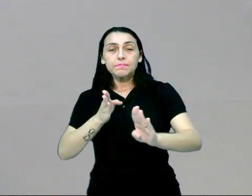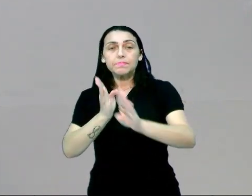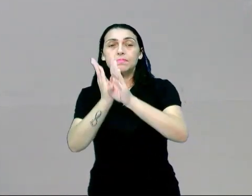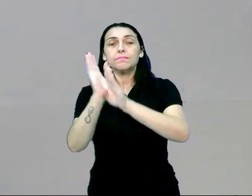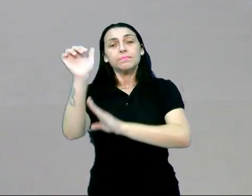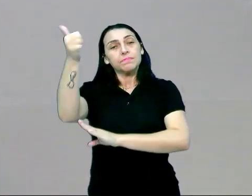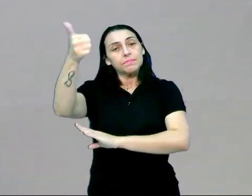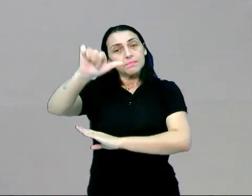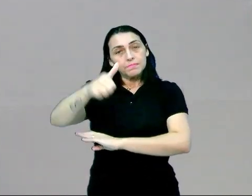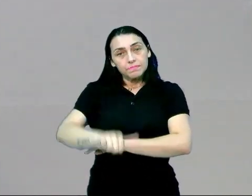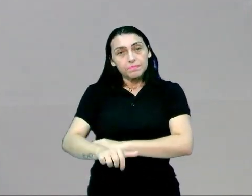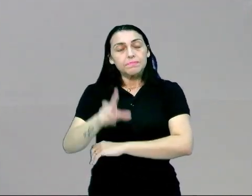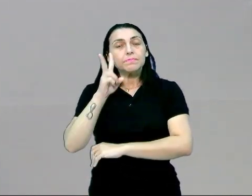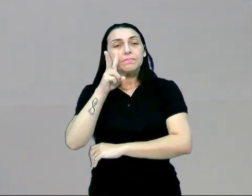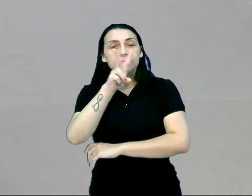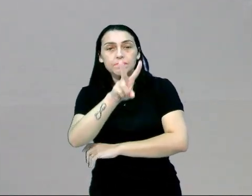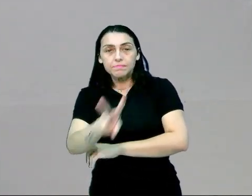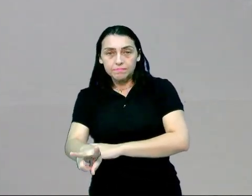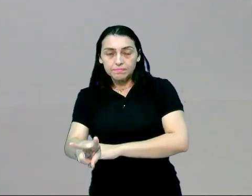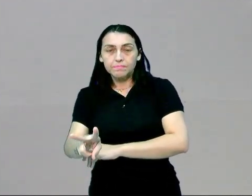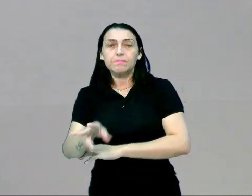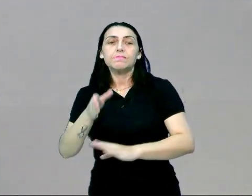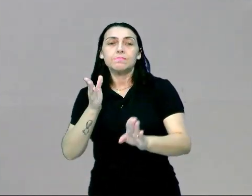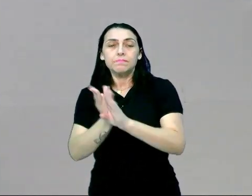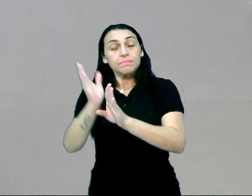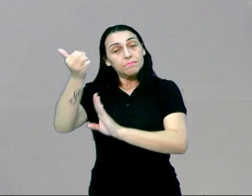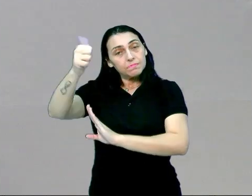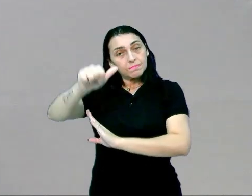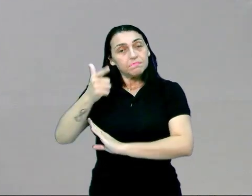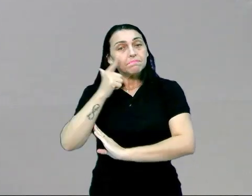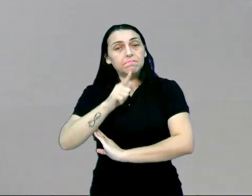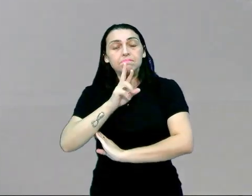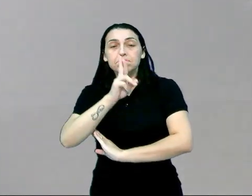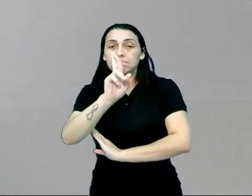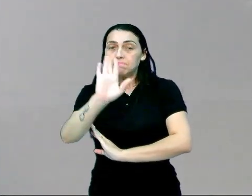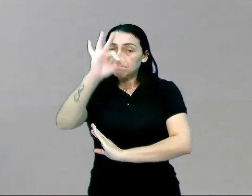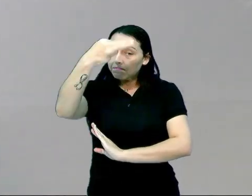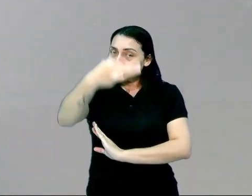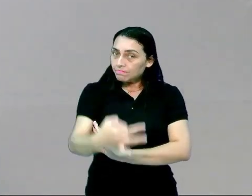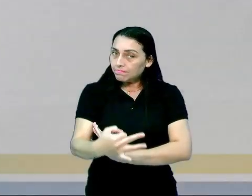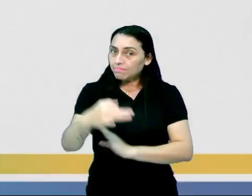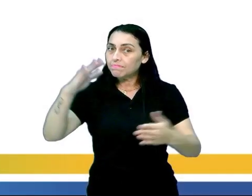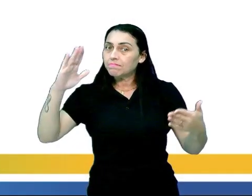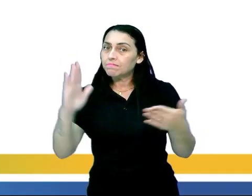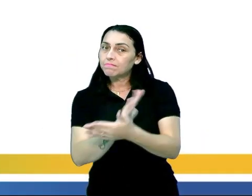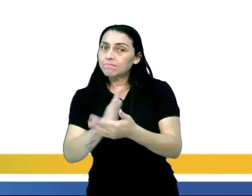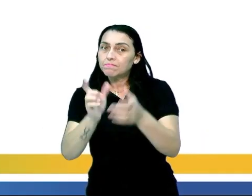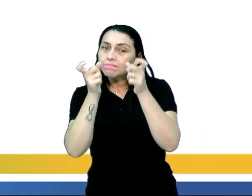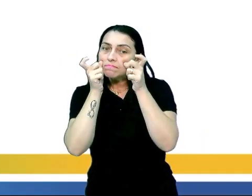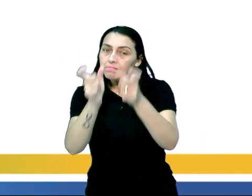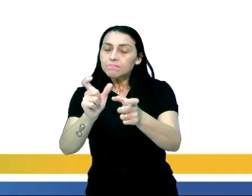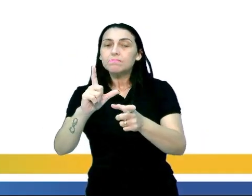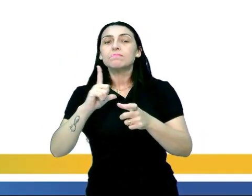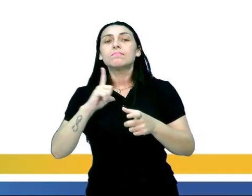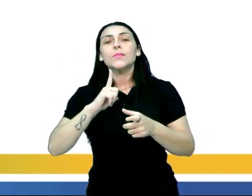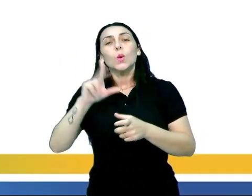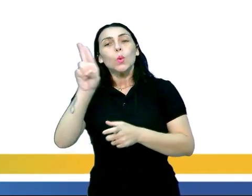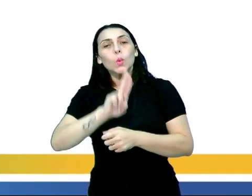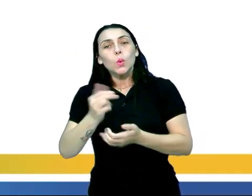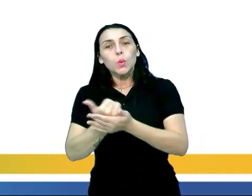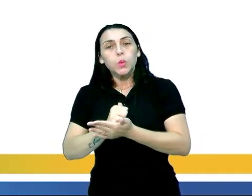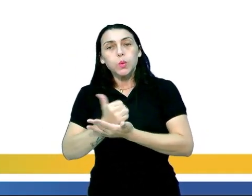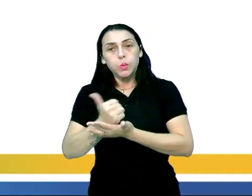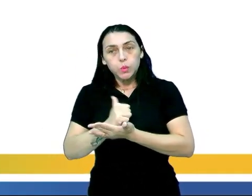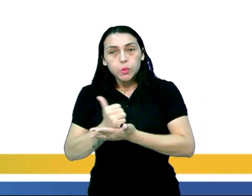e analisar. E observando, identificando e analisando, eu só tenho que falar de algumas atenções que a gente tem que ter, ó, que é o uso excessivo de